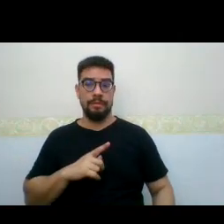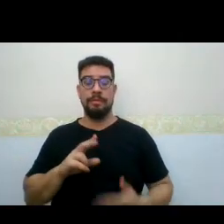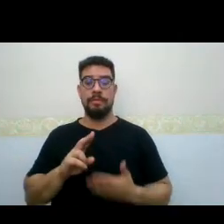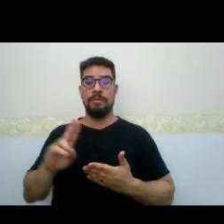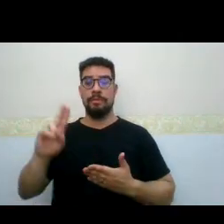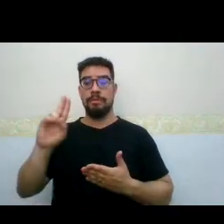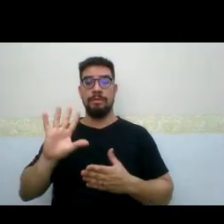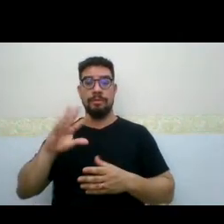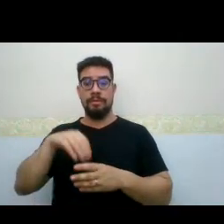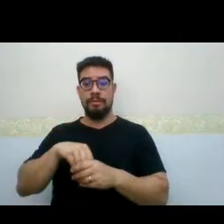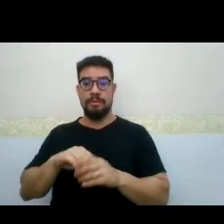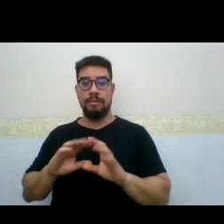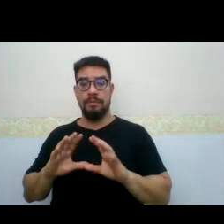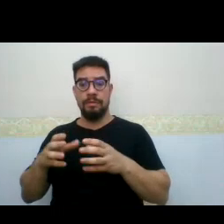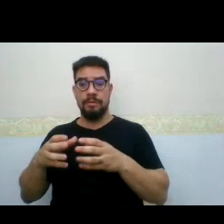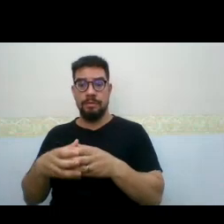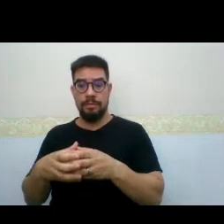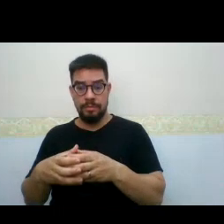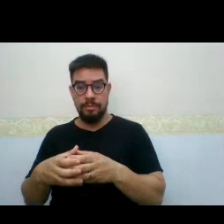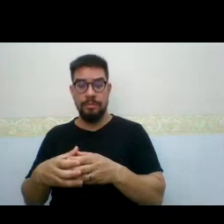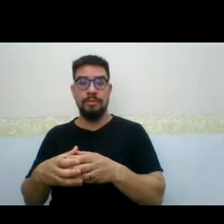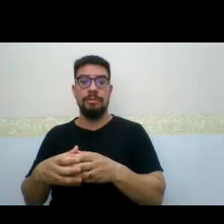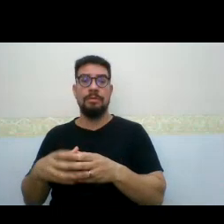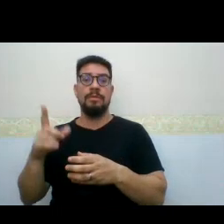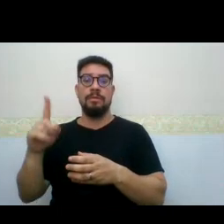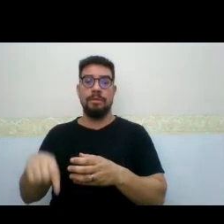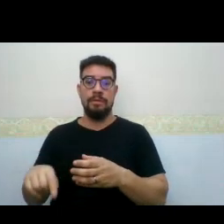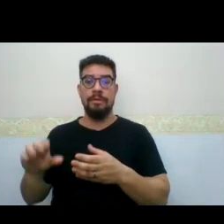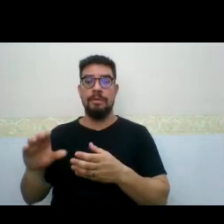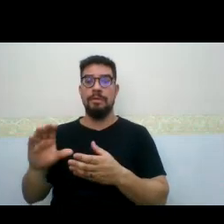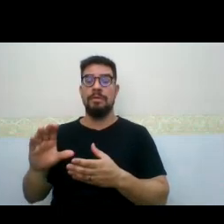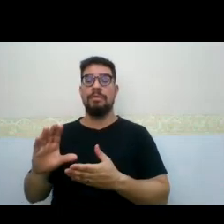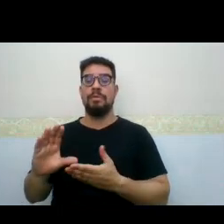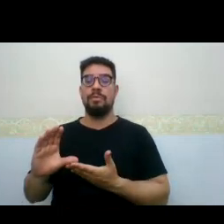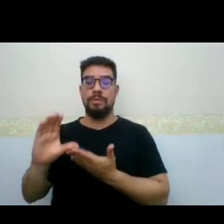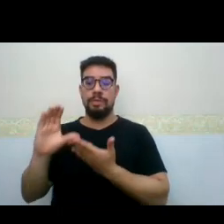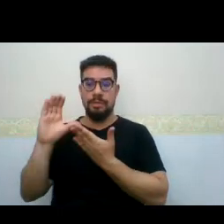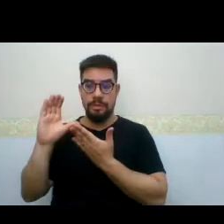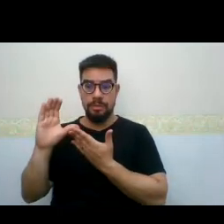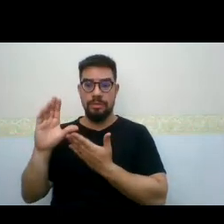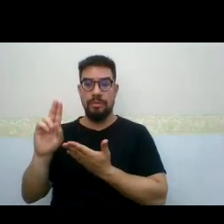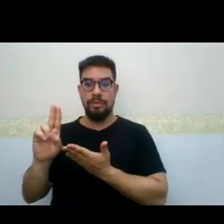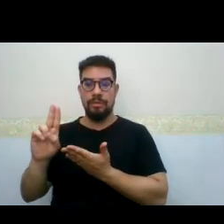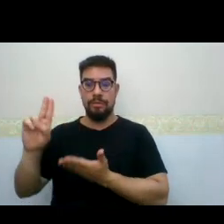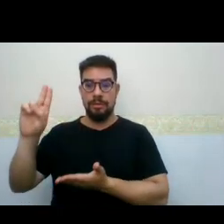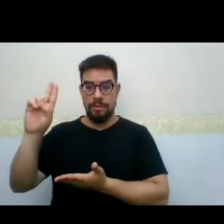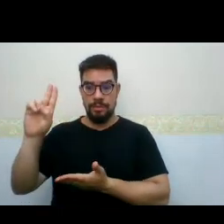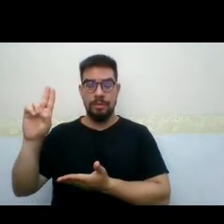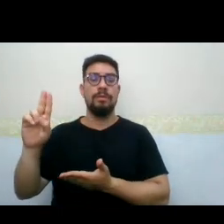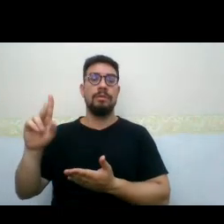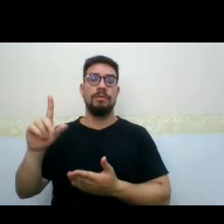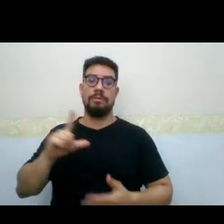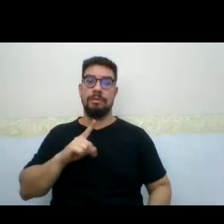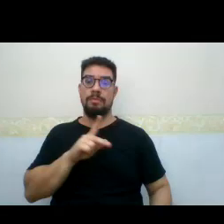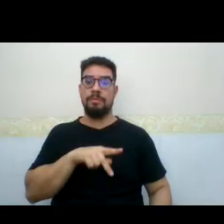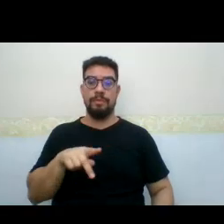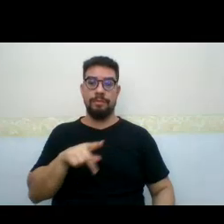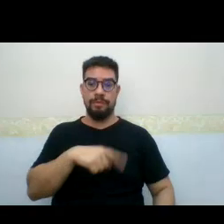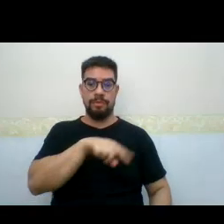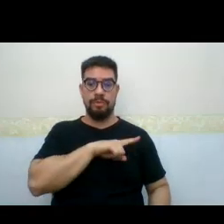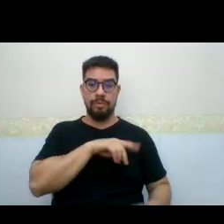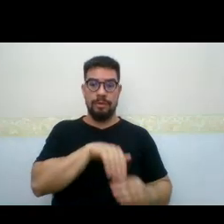universidade chamado Conselho Universitário, composto por professores eleitos entre si,